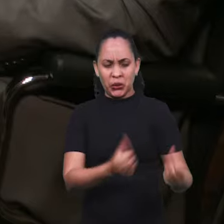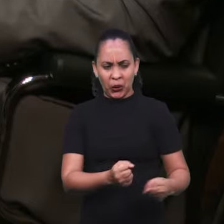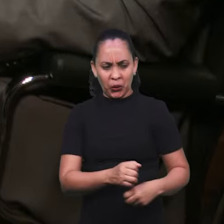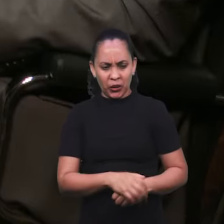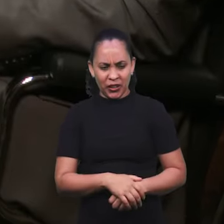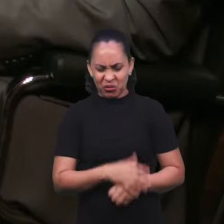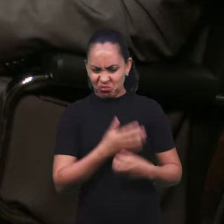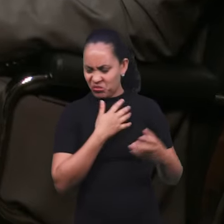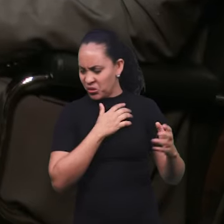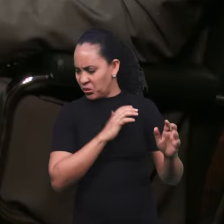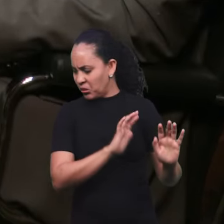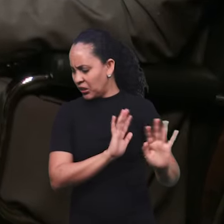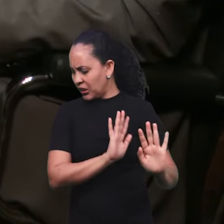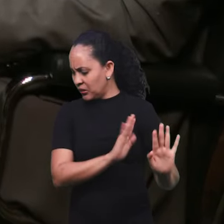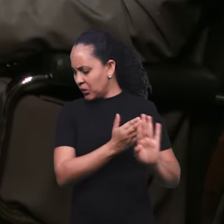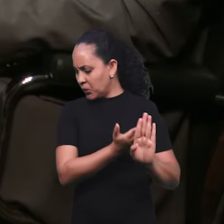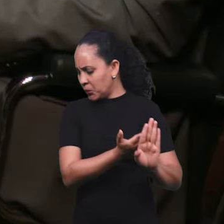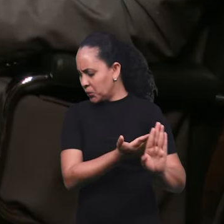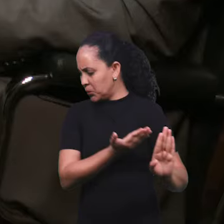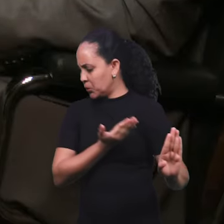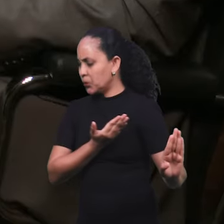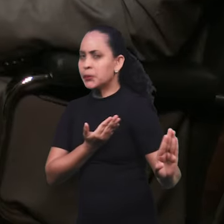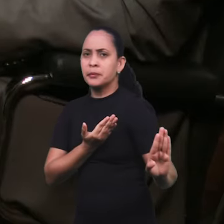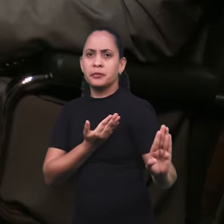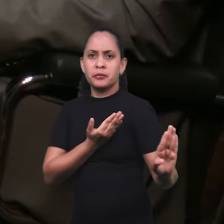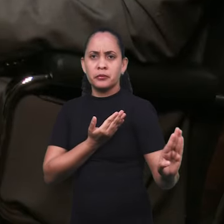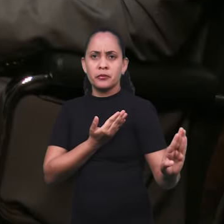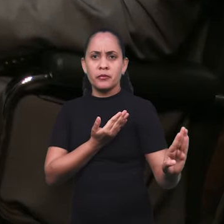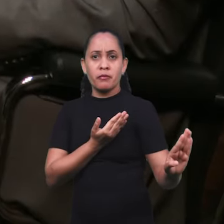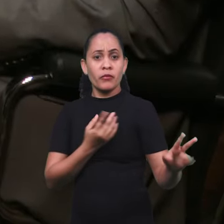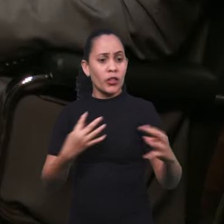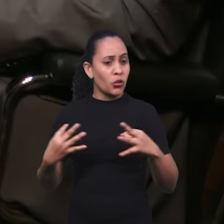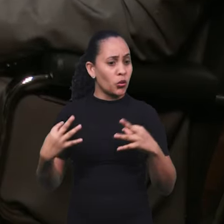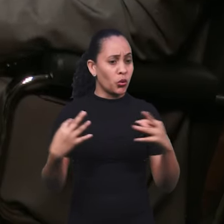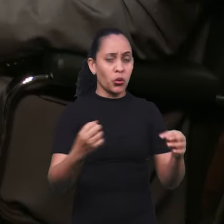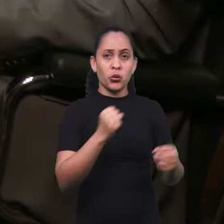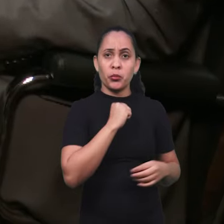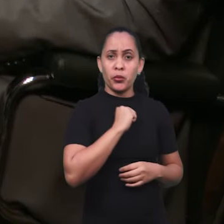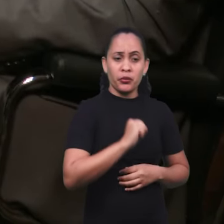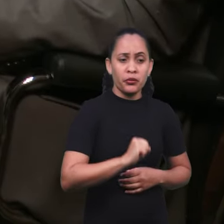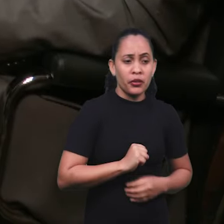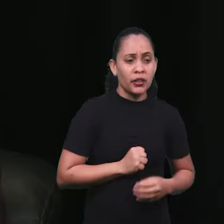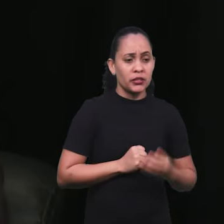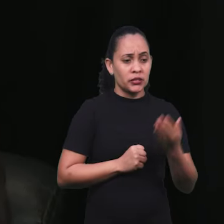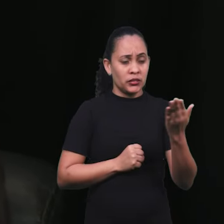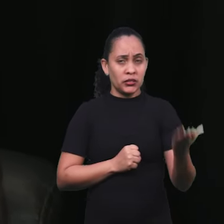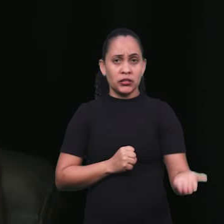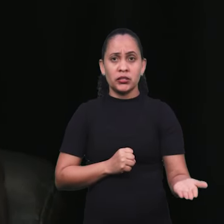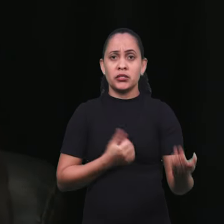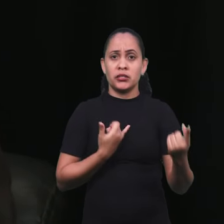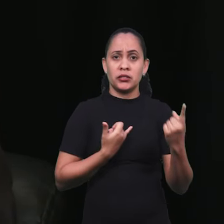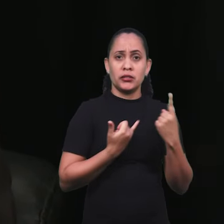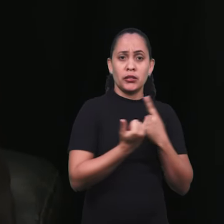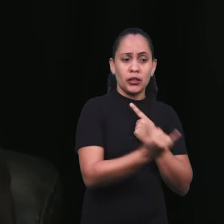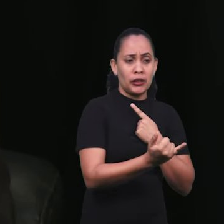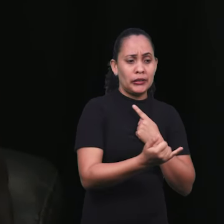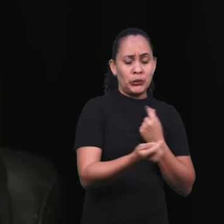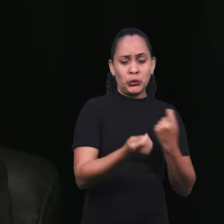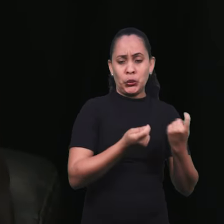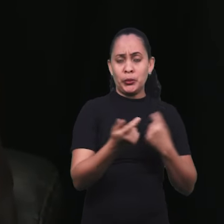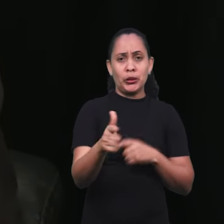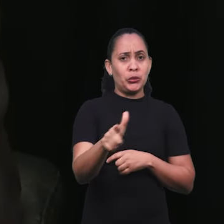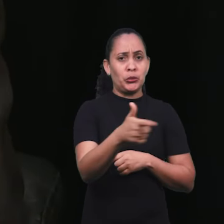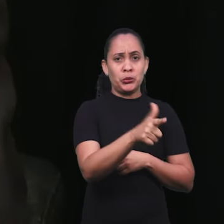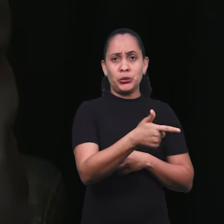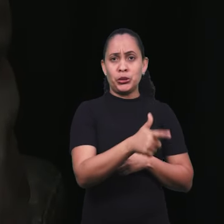tomou aquela forma para ele. Isso, porque estava ministério ali o dele foi profeta, estava ali o sacerdote já envelhecido, já sem domínio sobre a